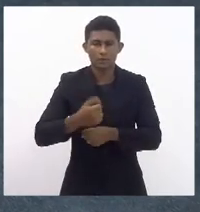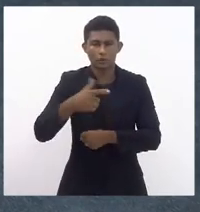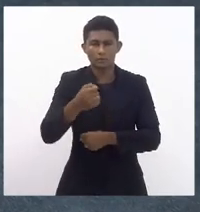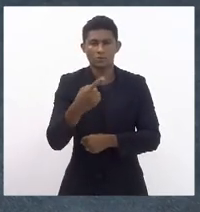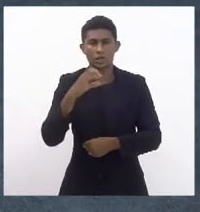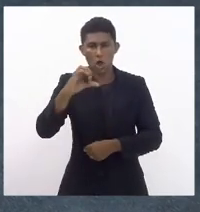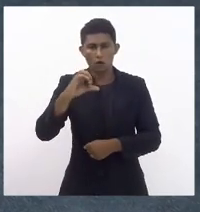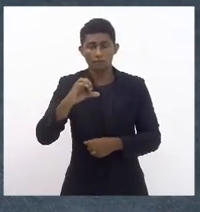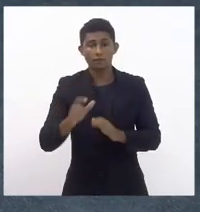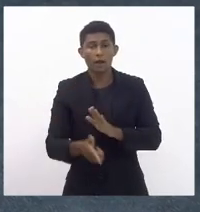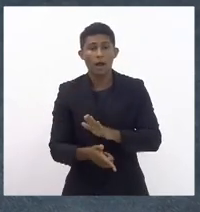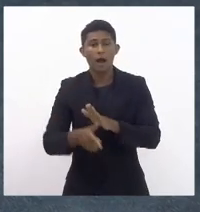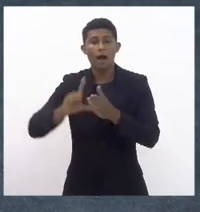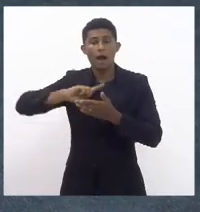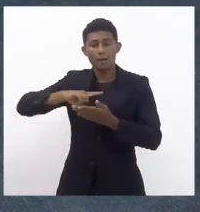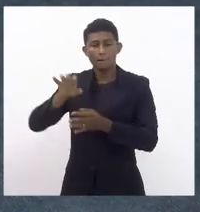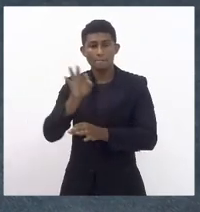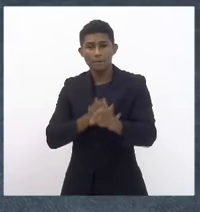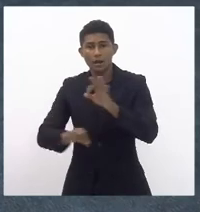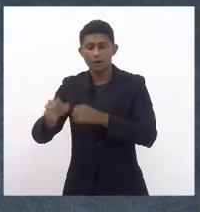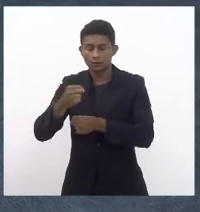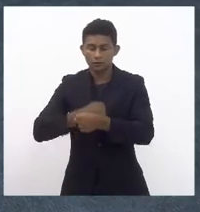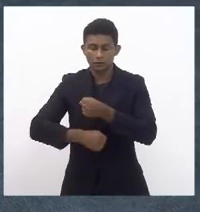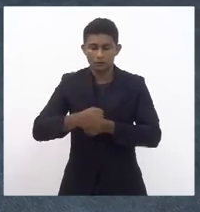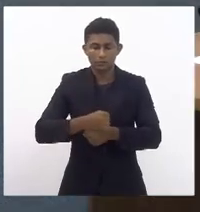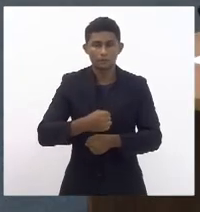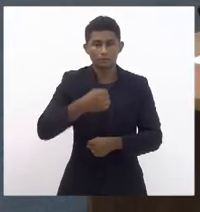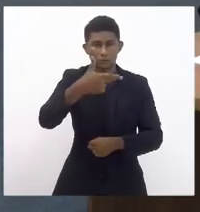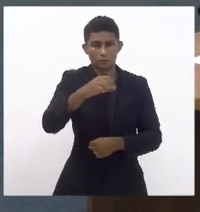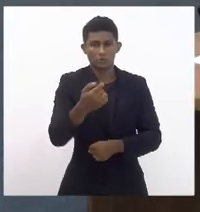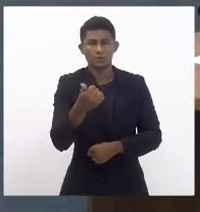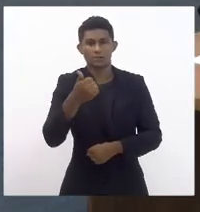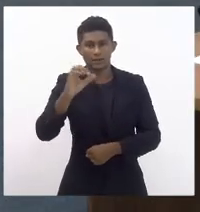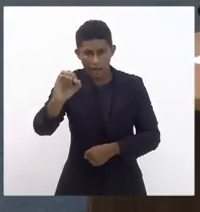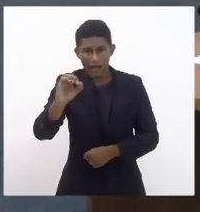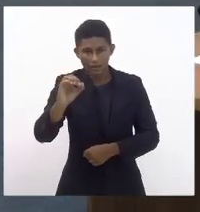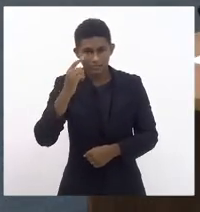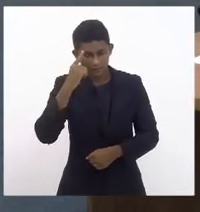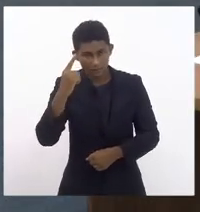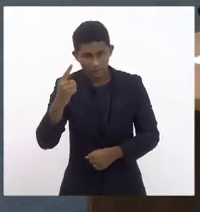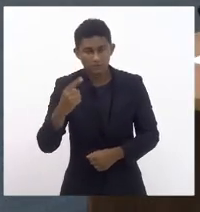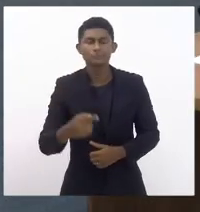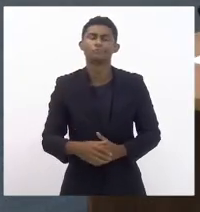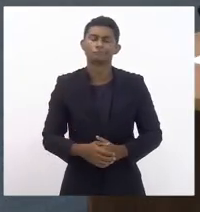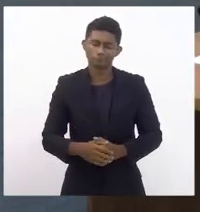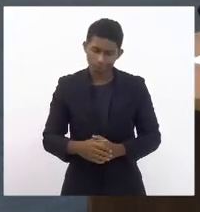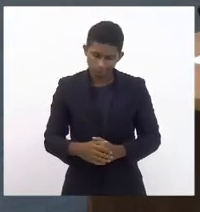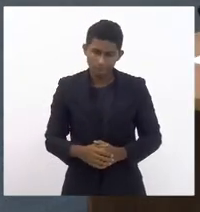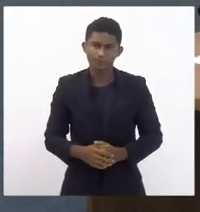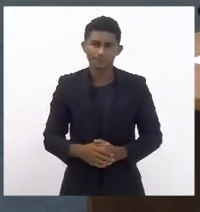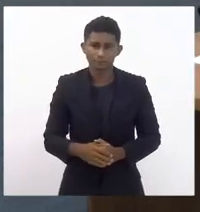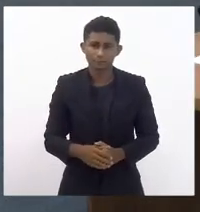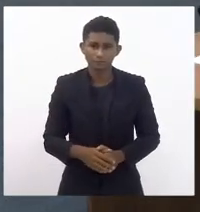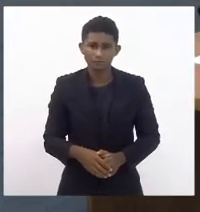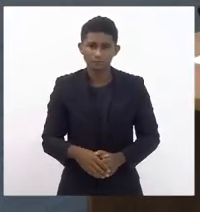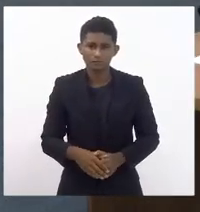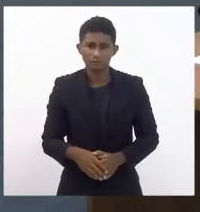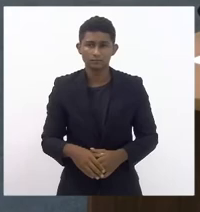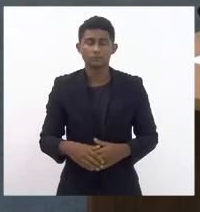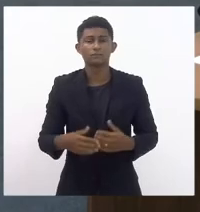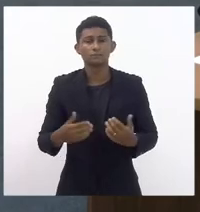Flávio o plano anterior Marta era de 2010 o plano nacional de educação antes de Deus que está em vigência é de 2010